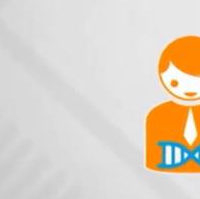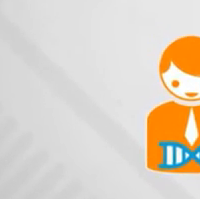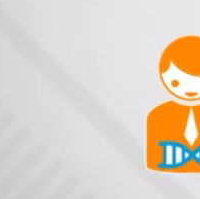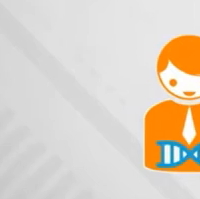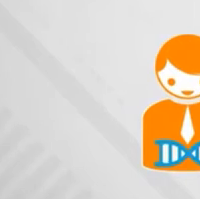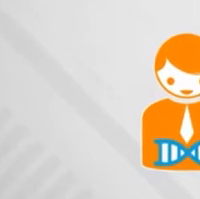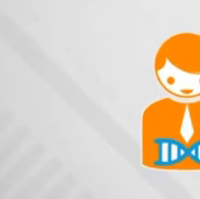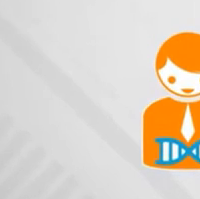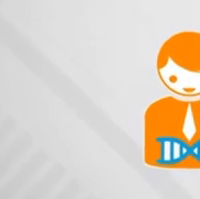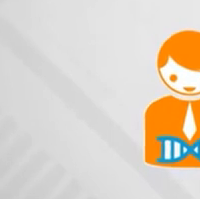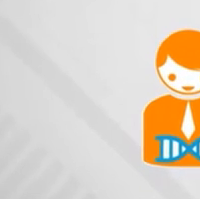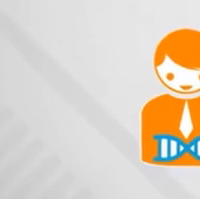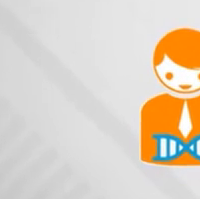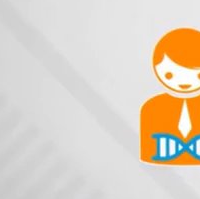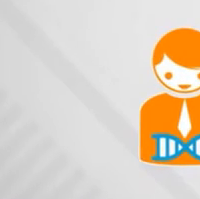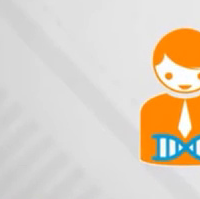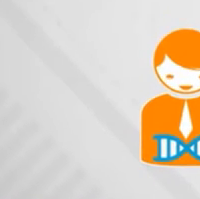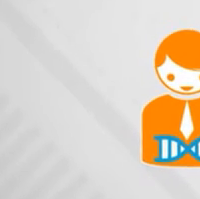E aí